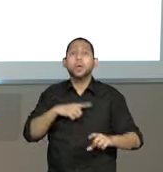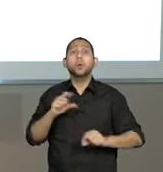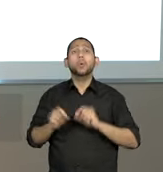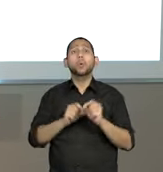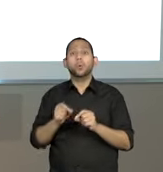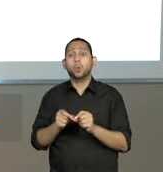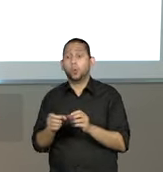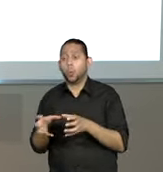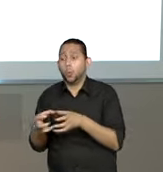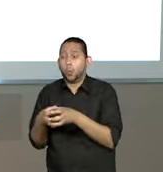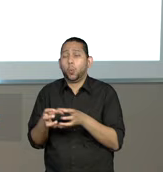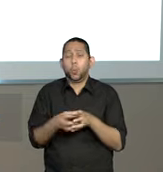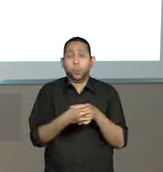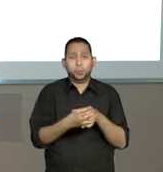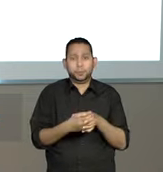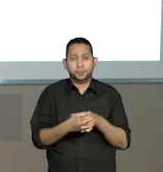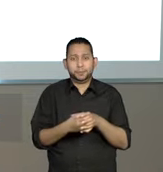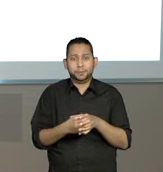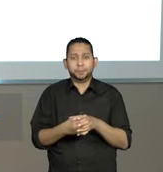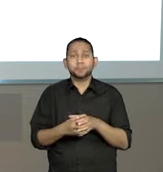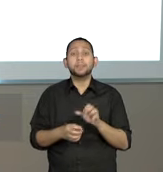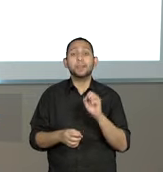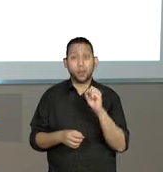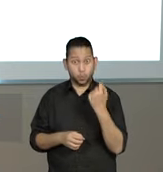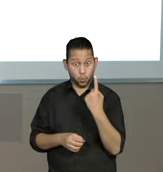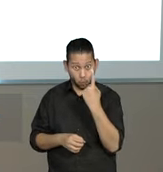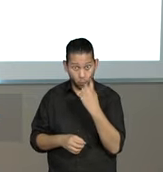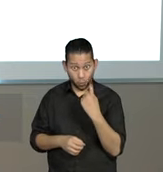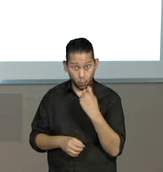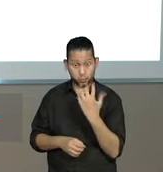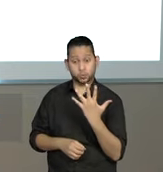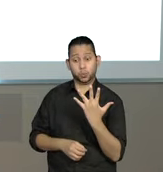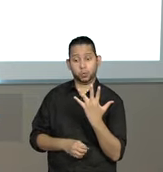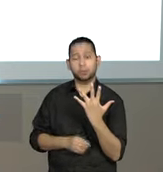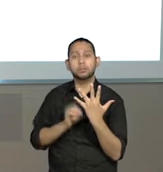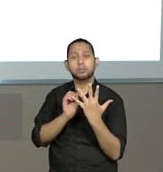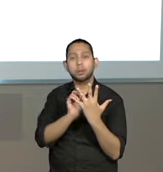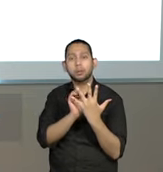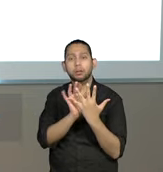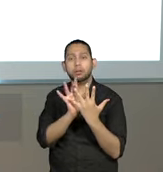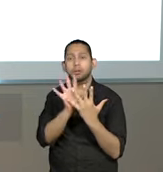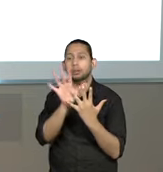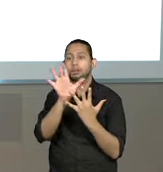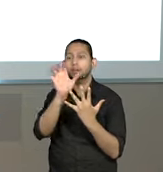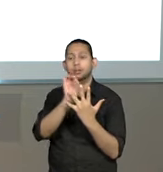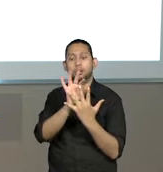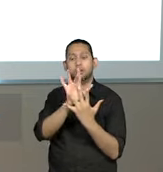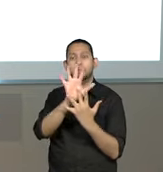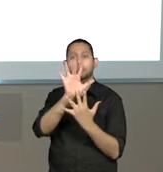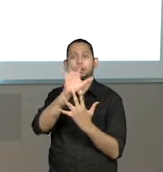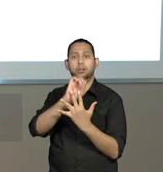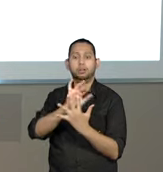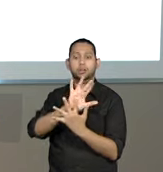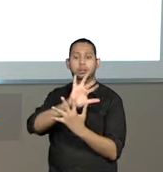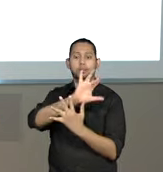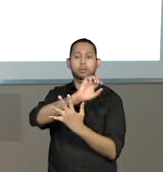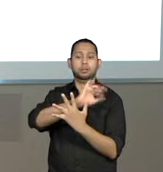em feixes. Eles juntam vários fiozinhos daqueles, vários